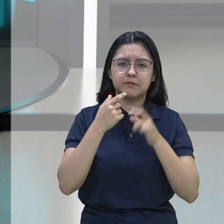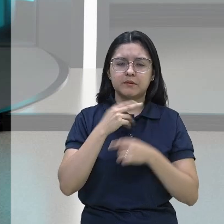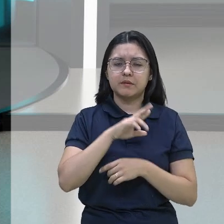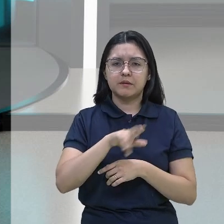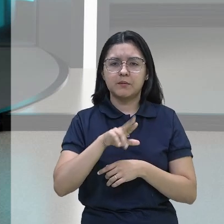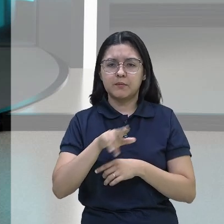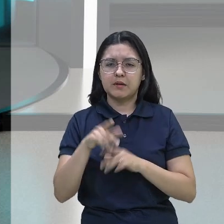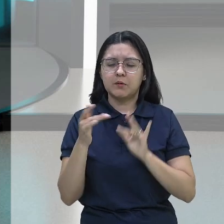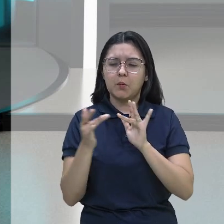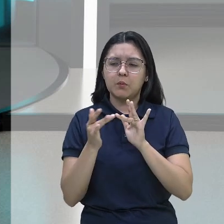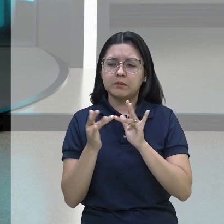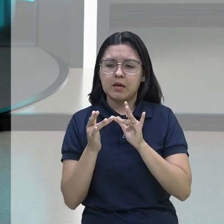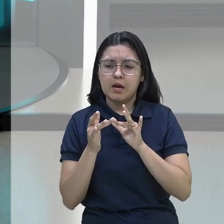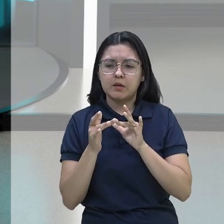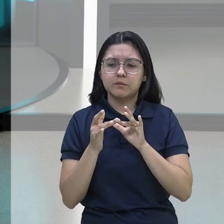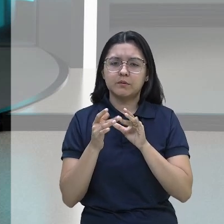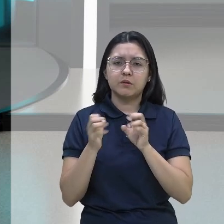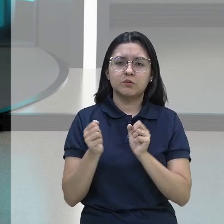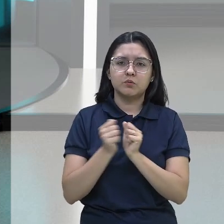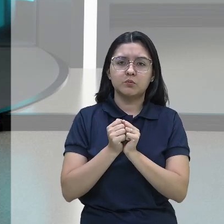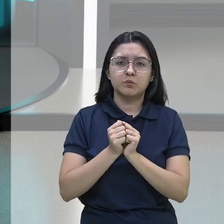dos indígenas,